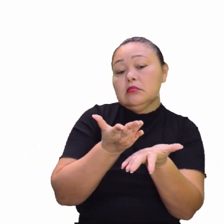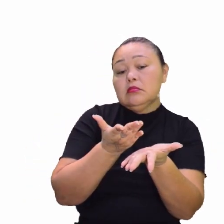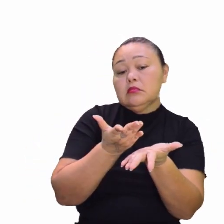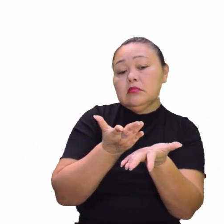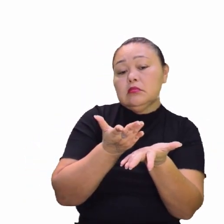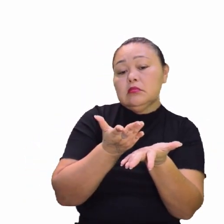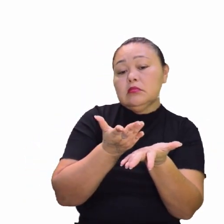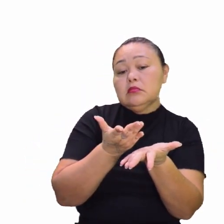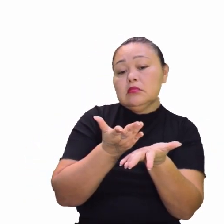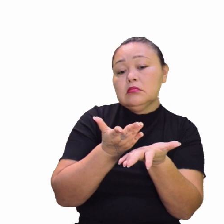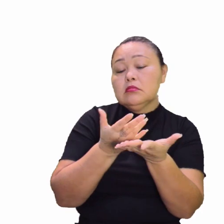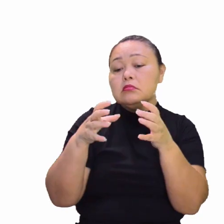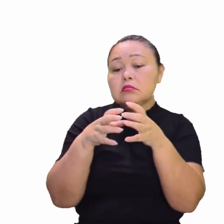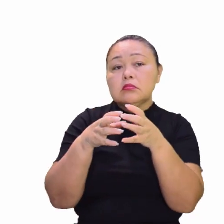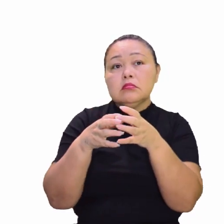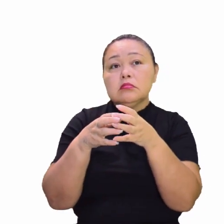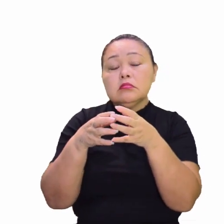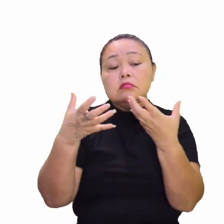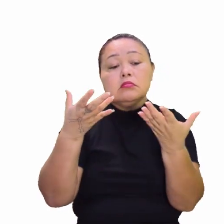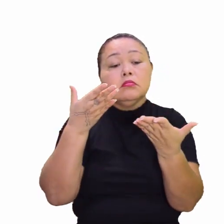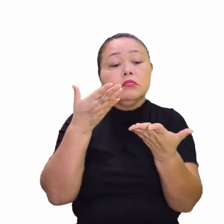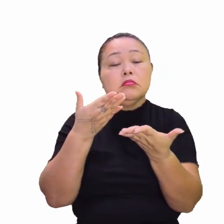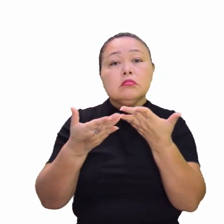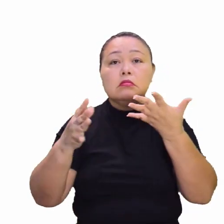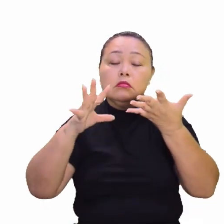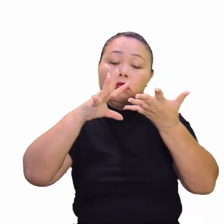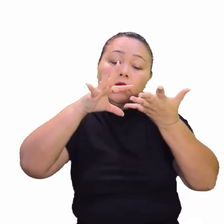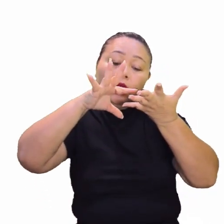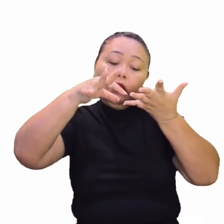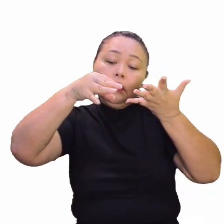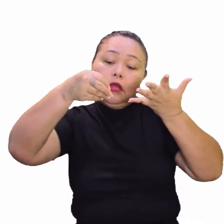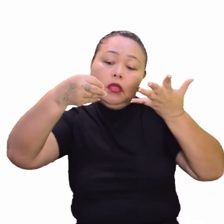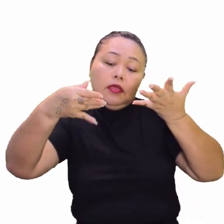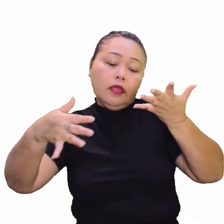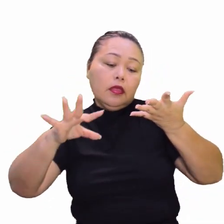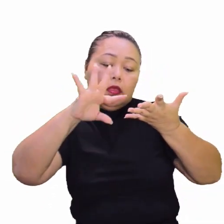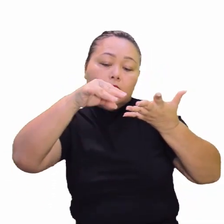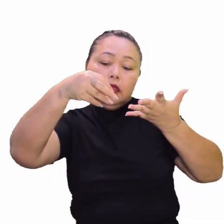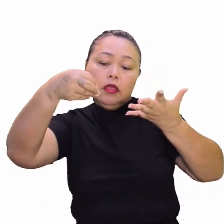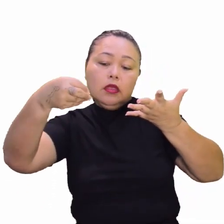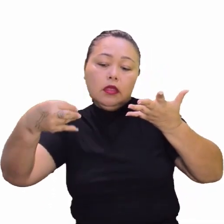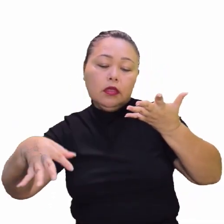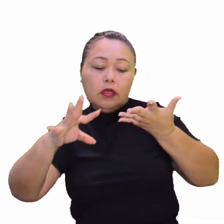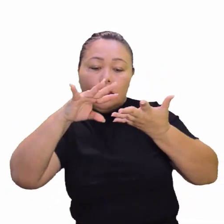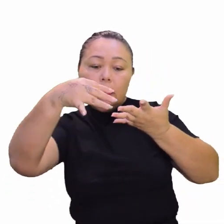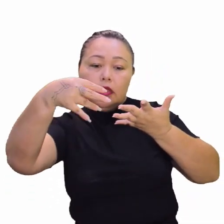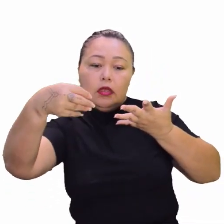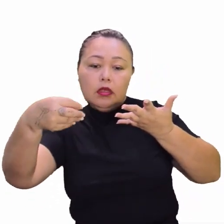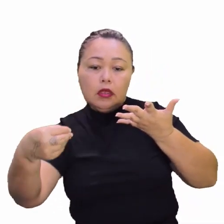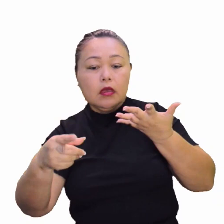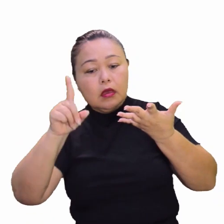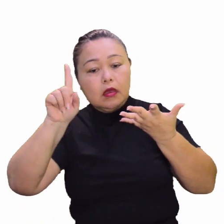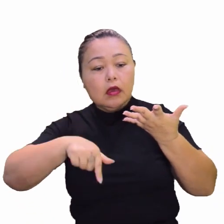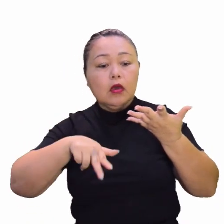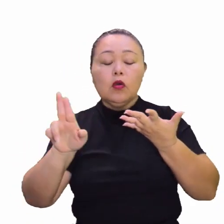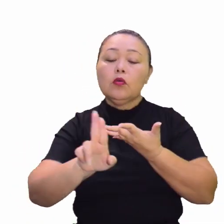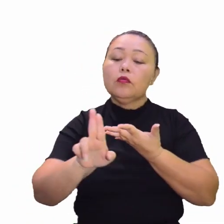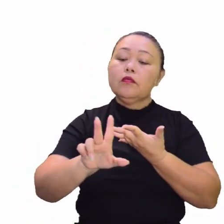hídrico, parte das espécies perdem as folhas. Por isso,